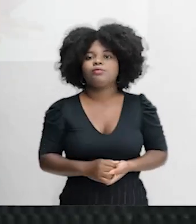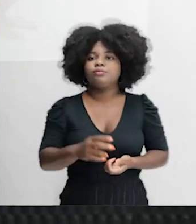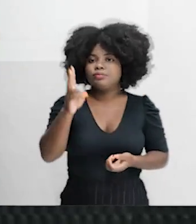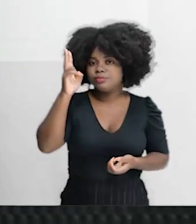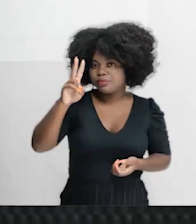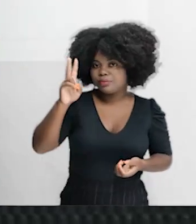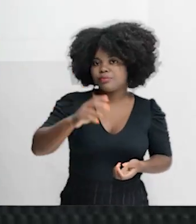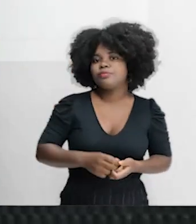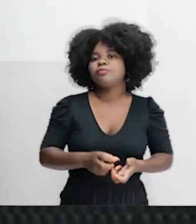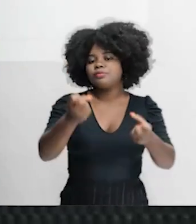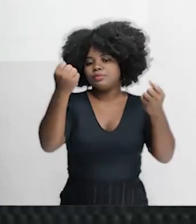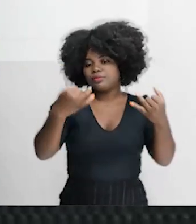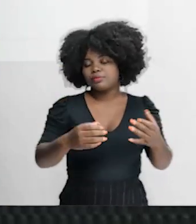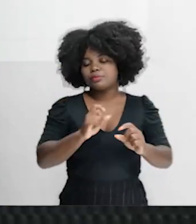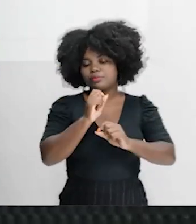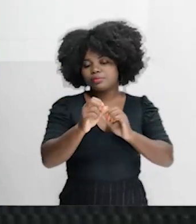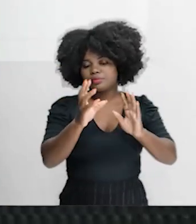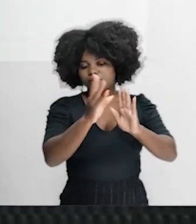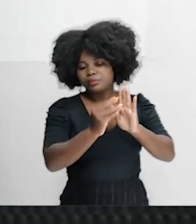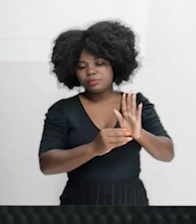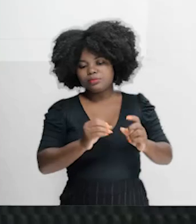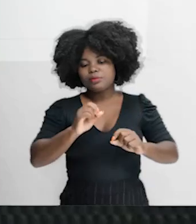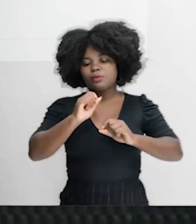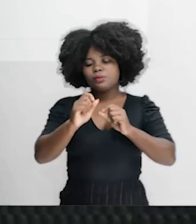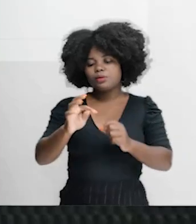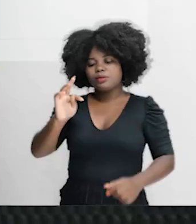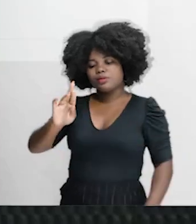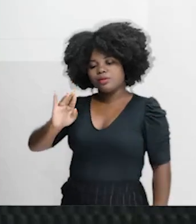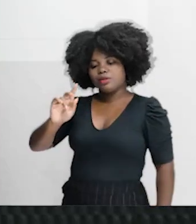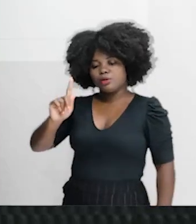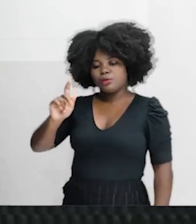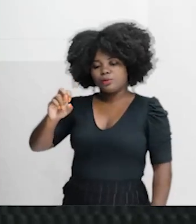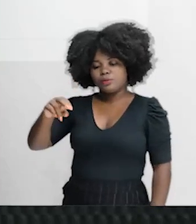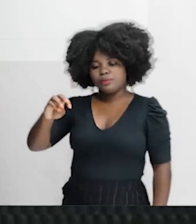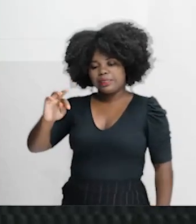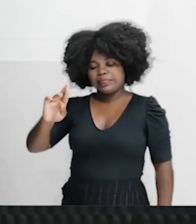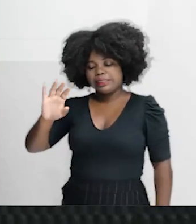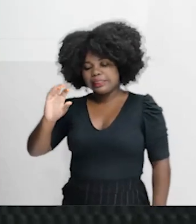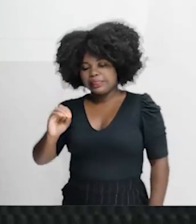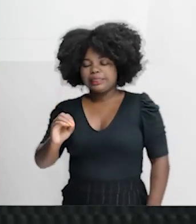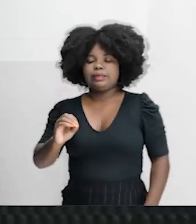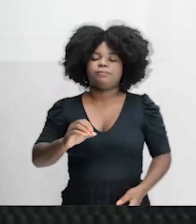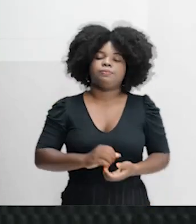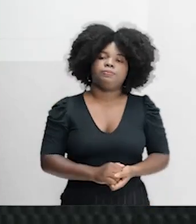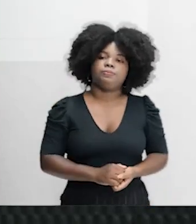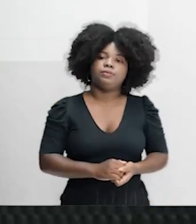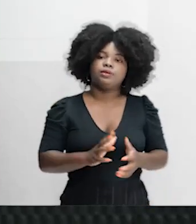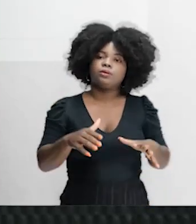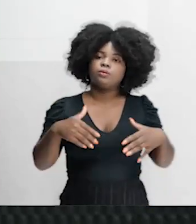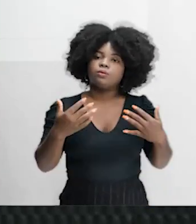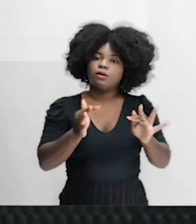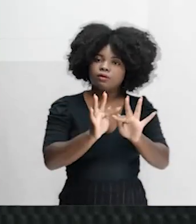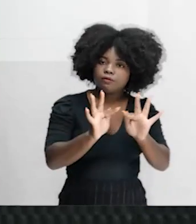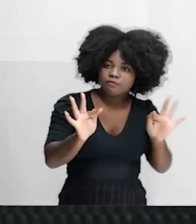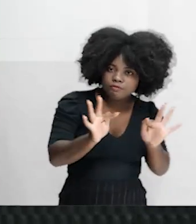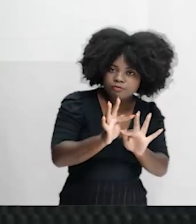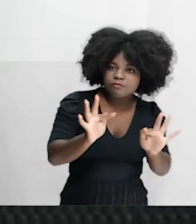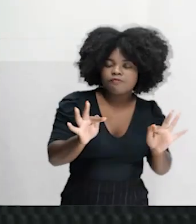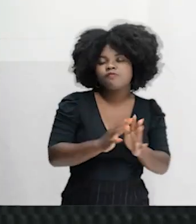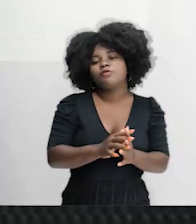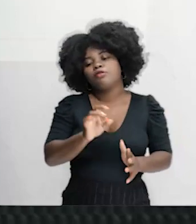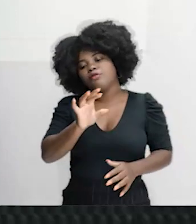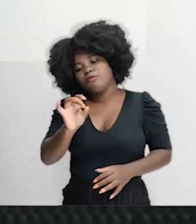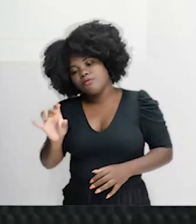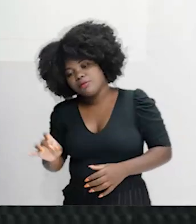que a gente está fazendo o estudo da trigonometria, né? Estudando trigonometria, tá? Estudando as funções